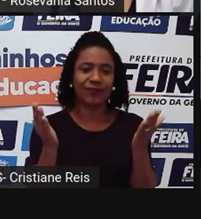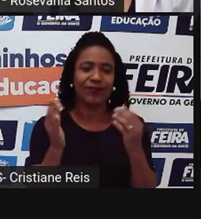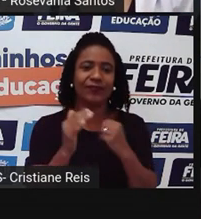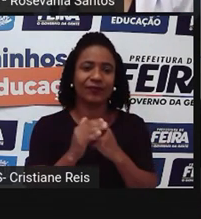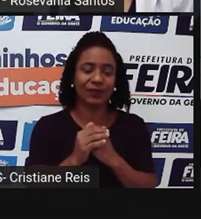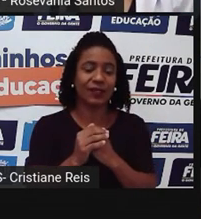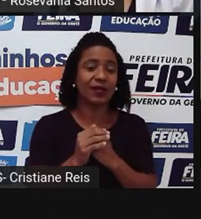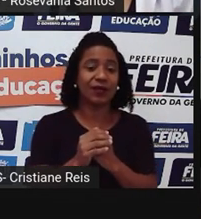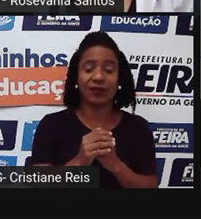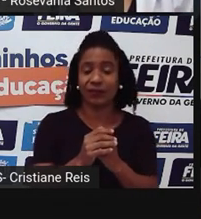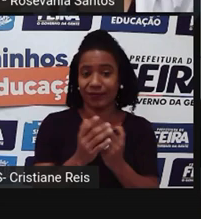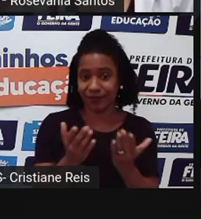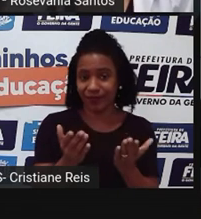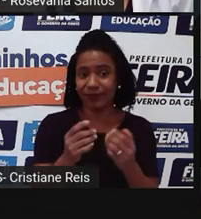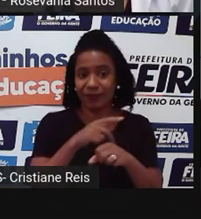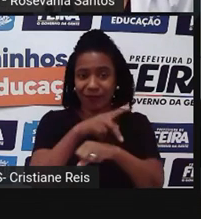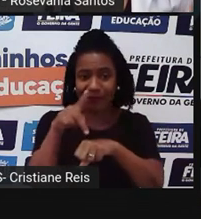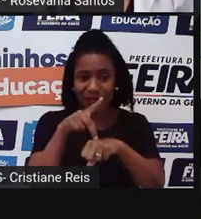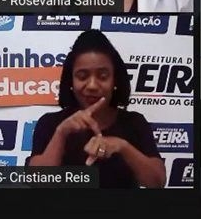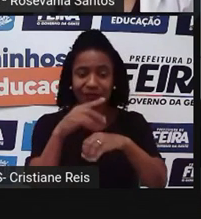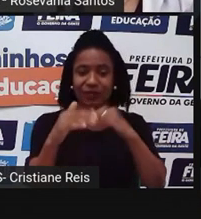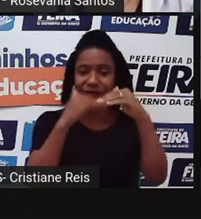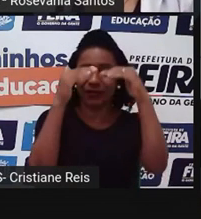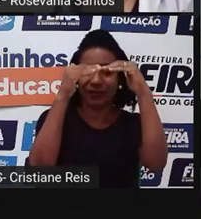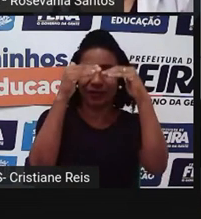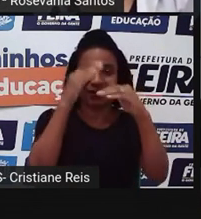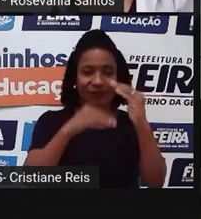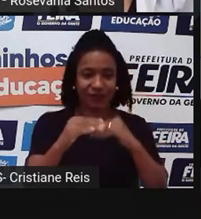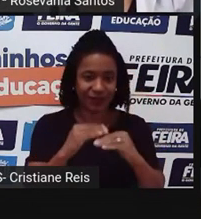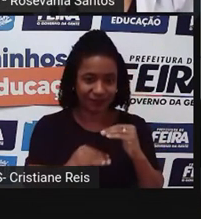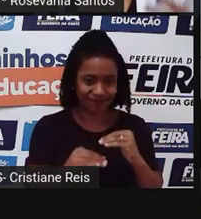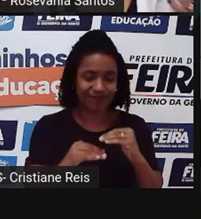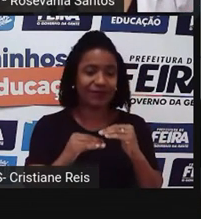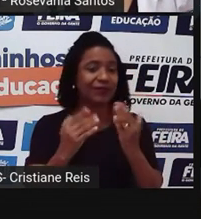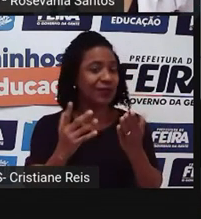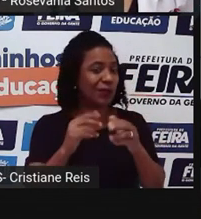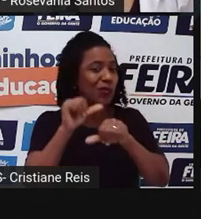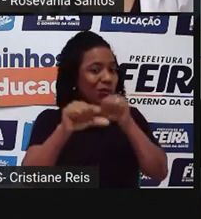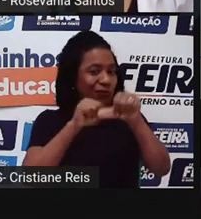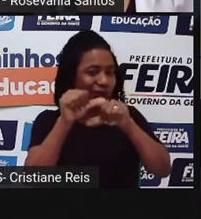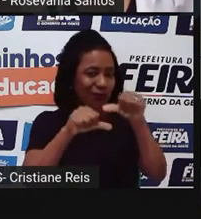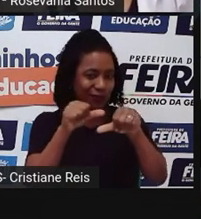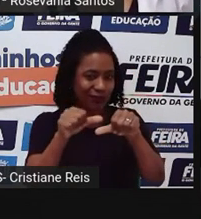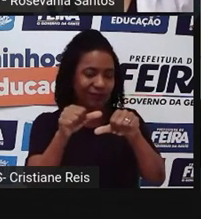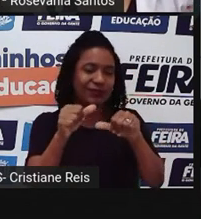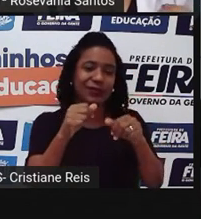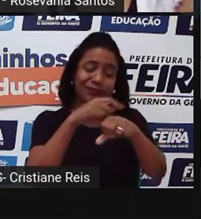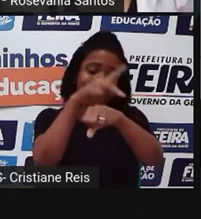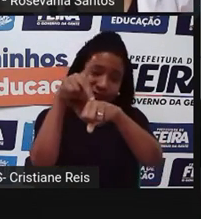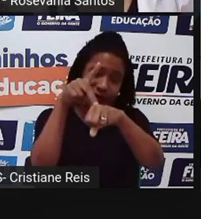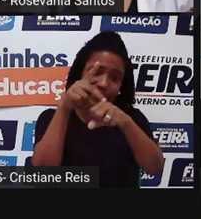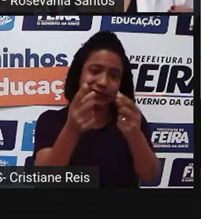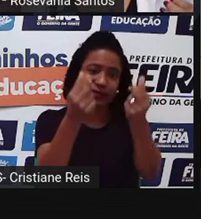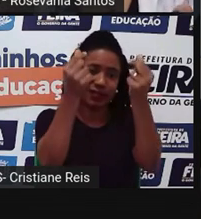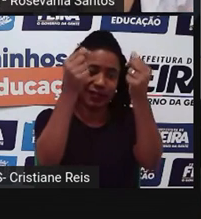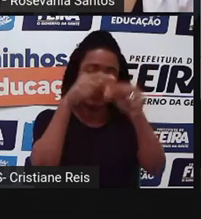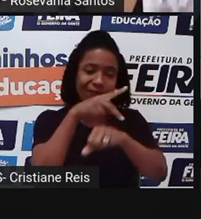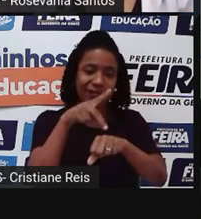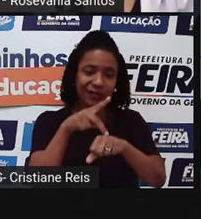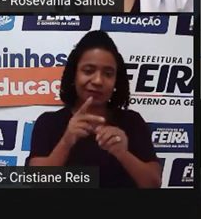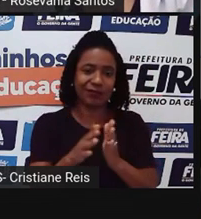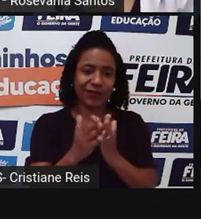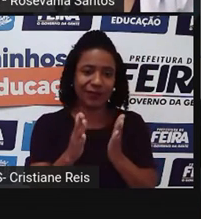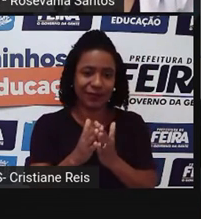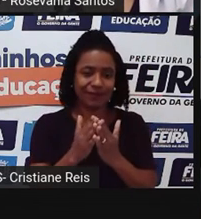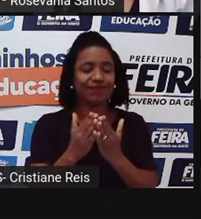essa terminologia agora, né, de países desenvolvidos e países subdesenvolvidos, só chamando atenção, né, sobre isso, onde